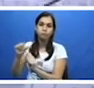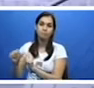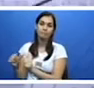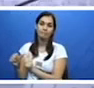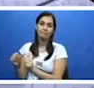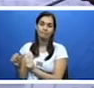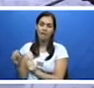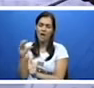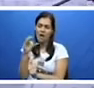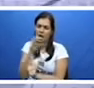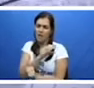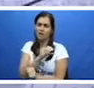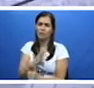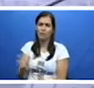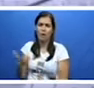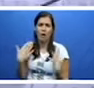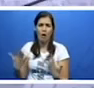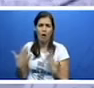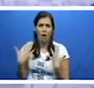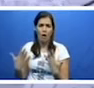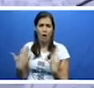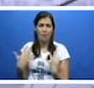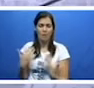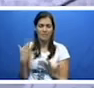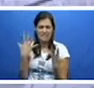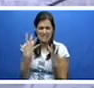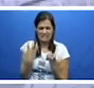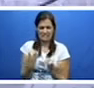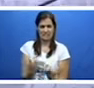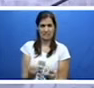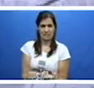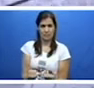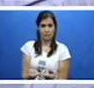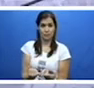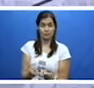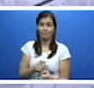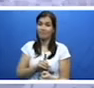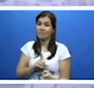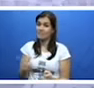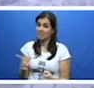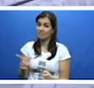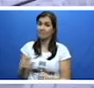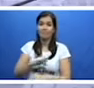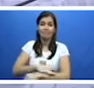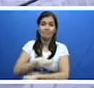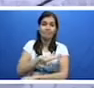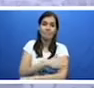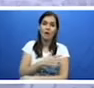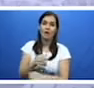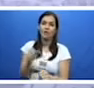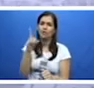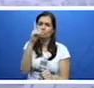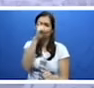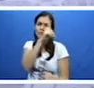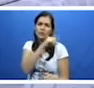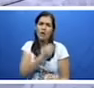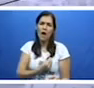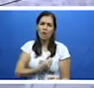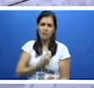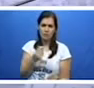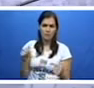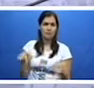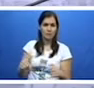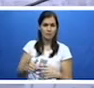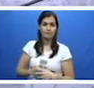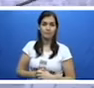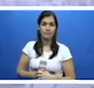vez mais quente e seco e não ficando mais adequado para a sobrevivência dos anfíbios e sim para proliferação dos